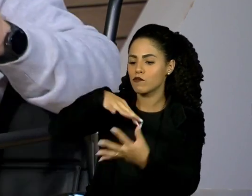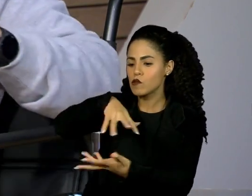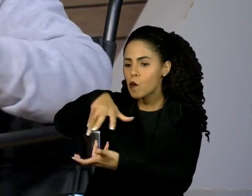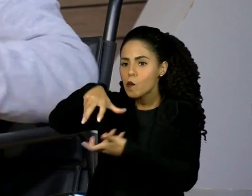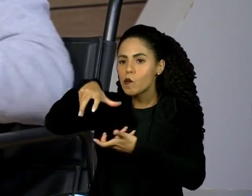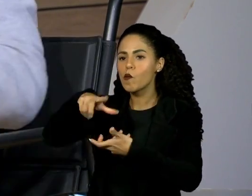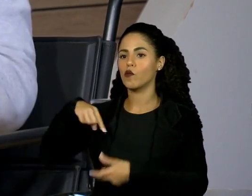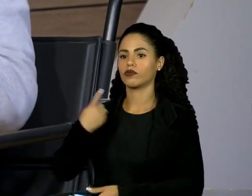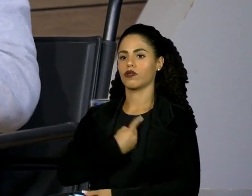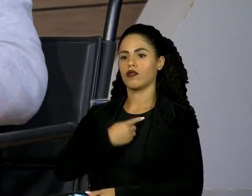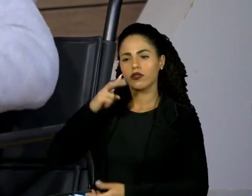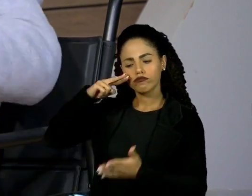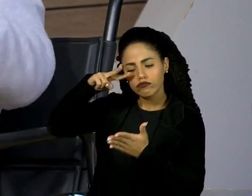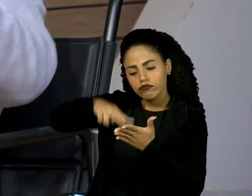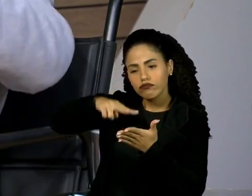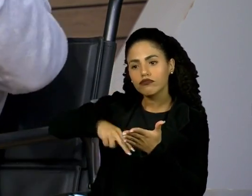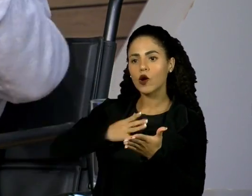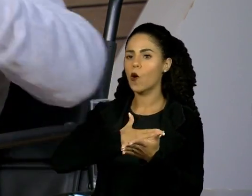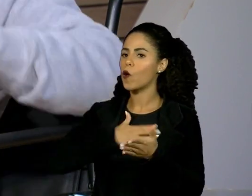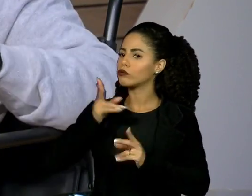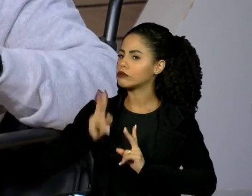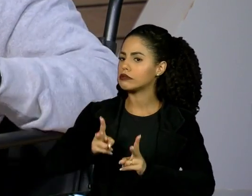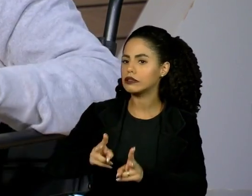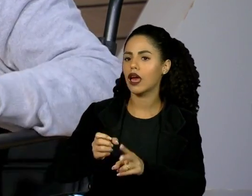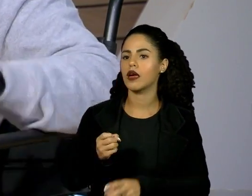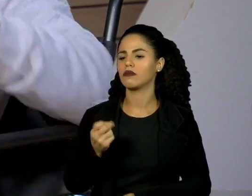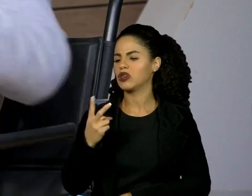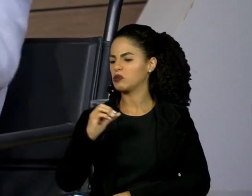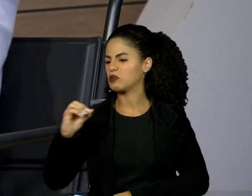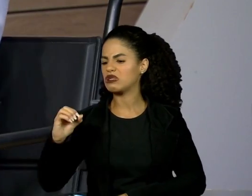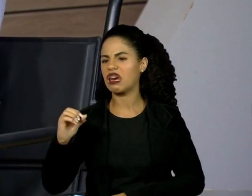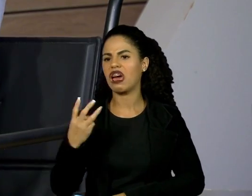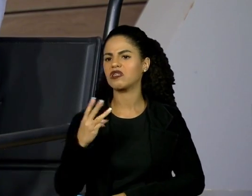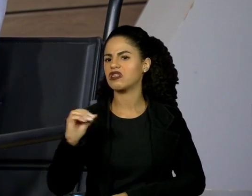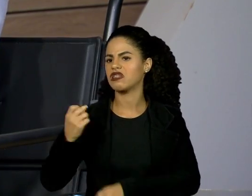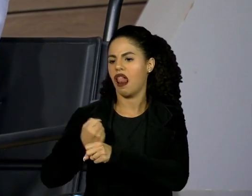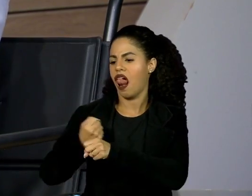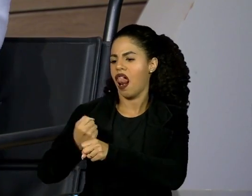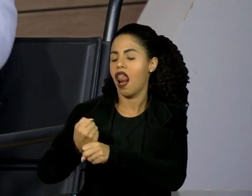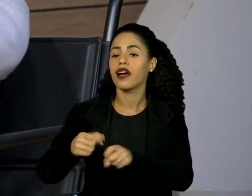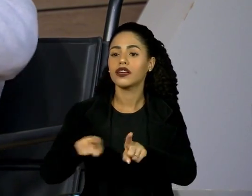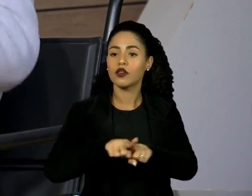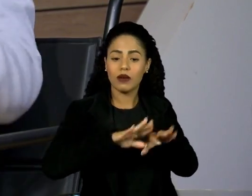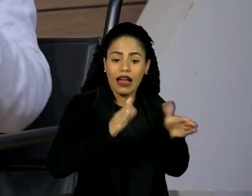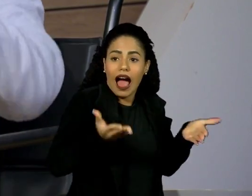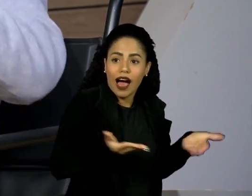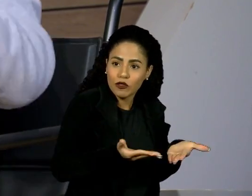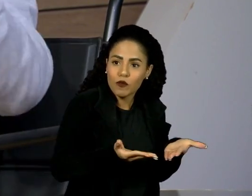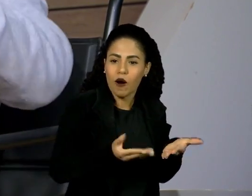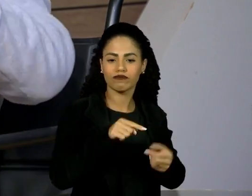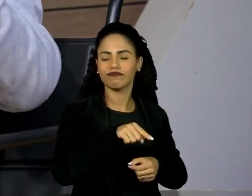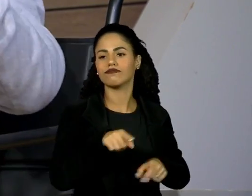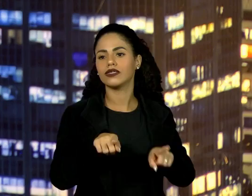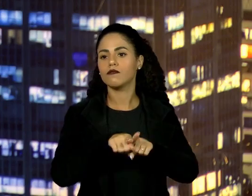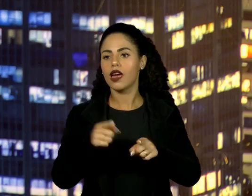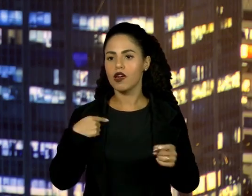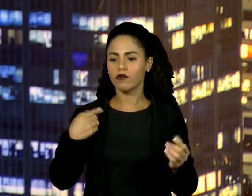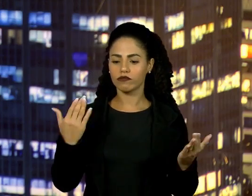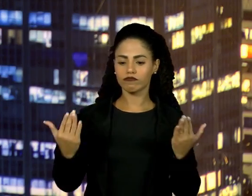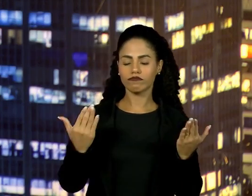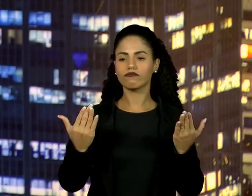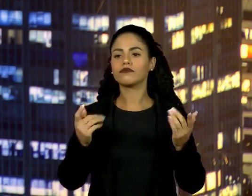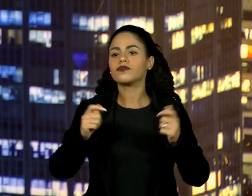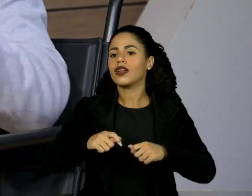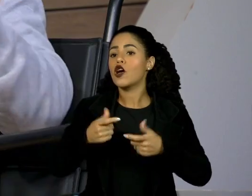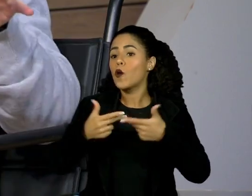nós leitores, tendo sido escrito há 100, 200, 300 anos, e também da literatura contemporânea. Eu tento fazer essa mesclagem, porque